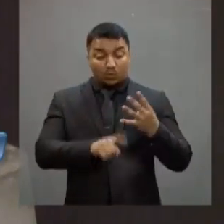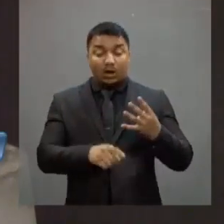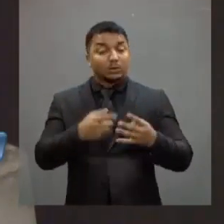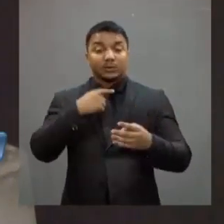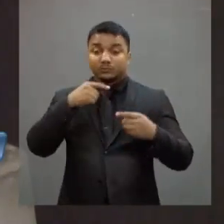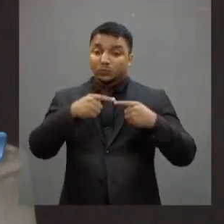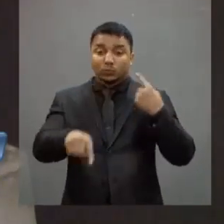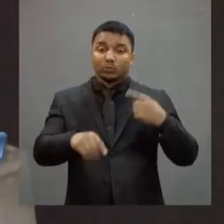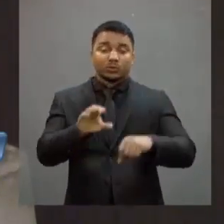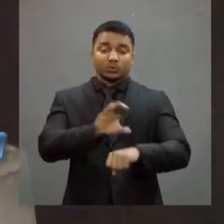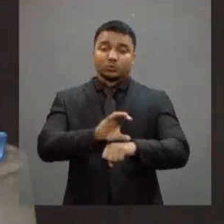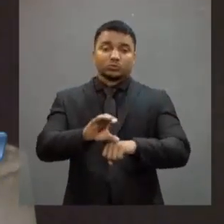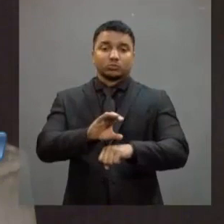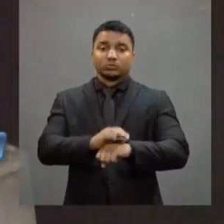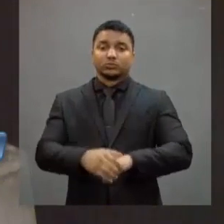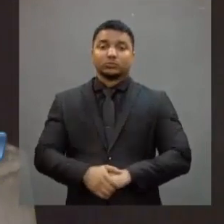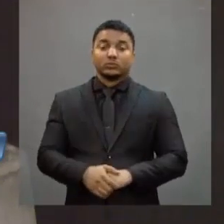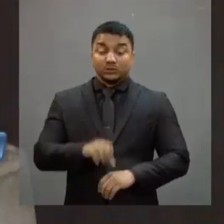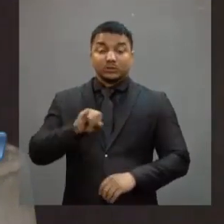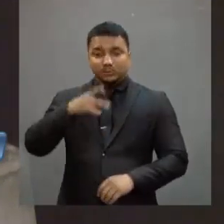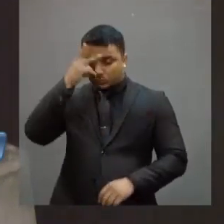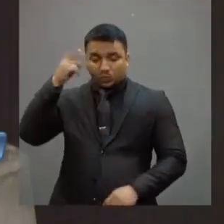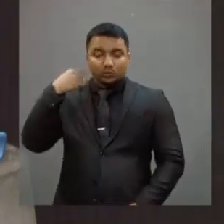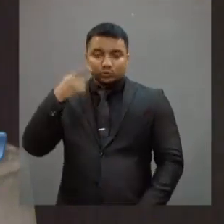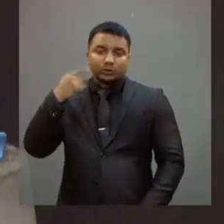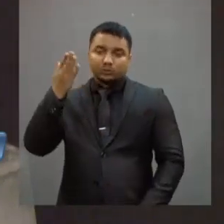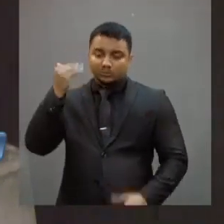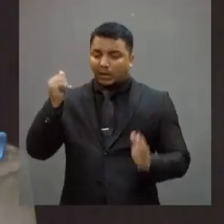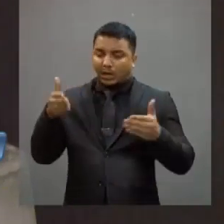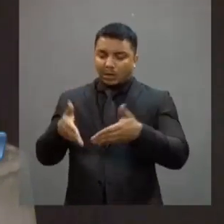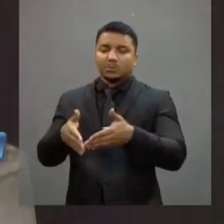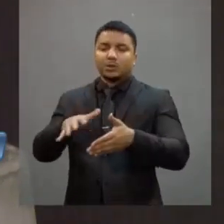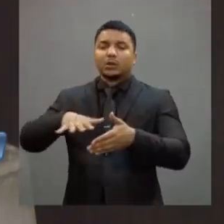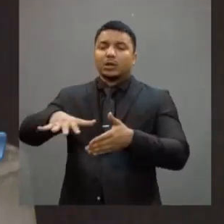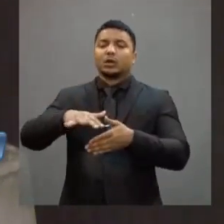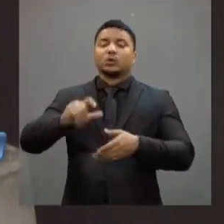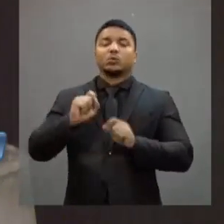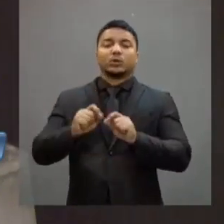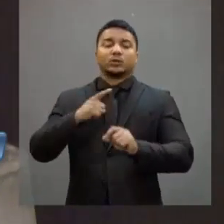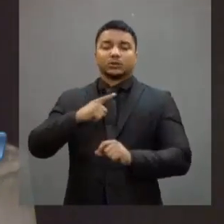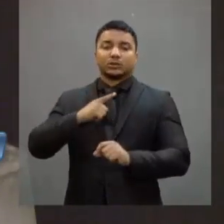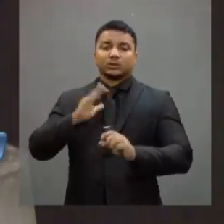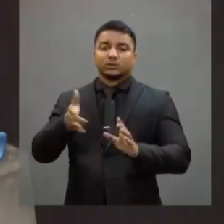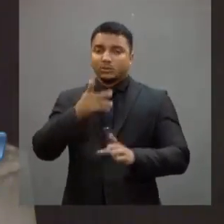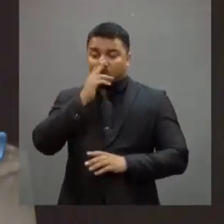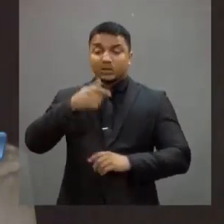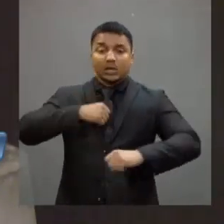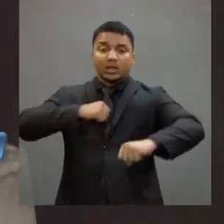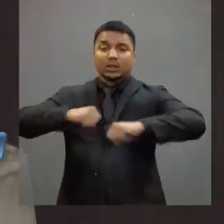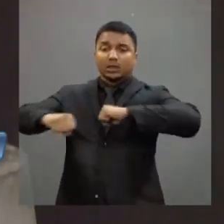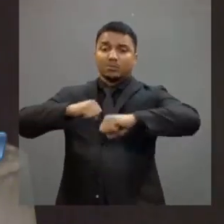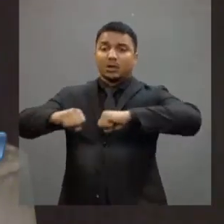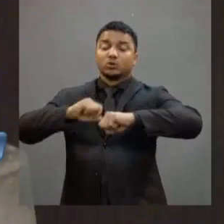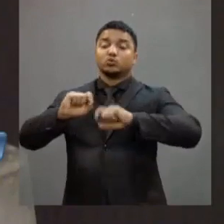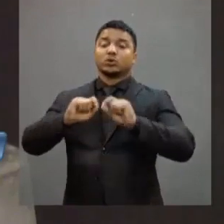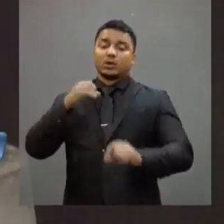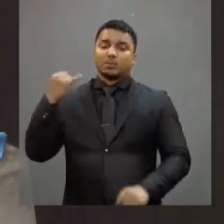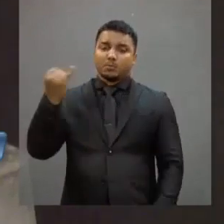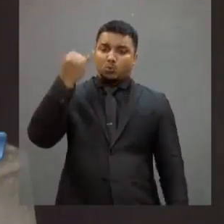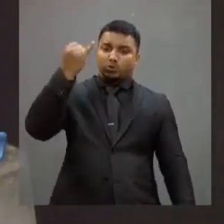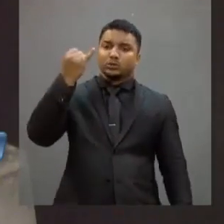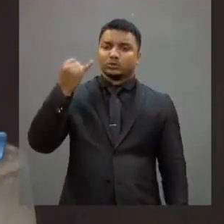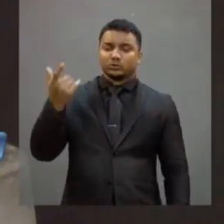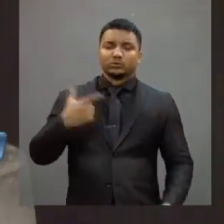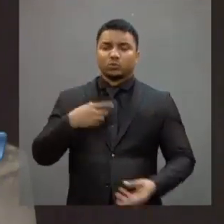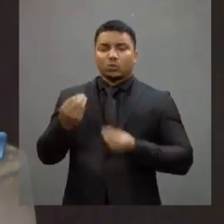inconstitucionalidade foram aceitas. Quem é do direito sabe que já é um debate importante aceitar